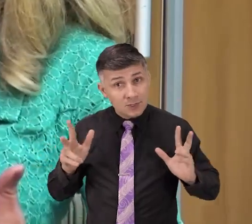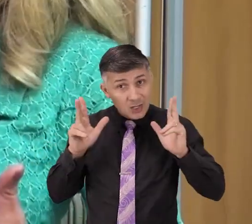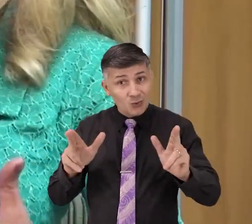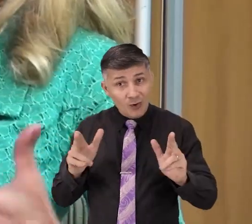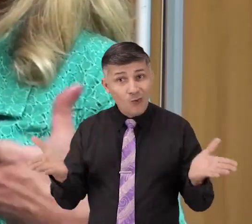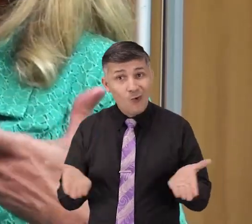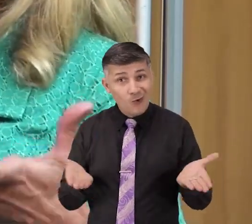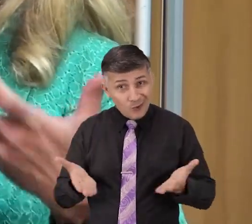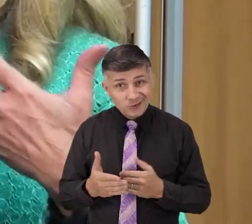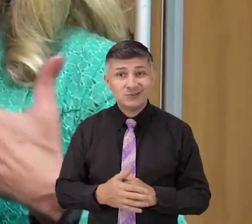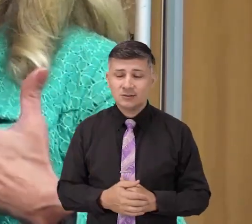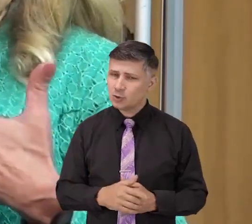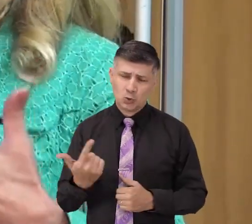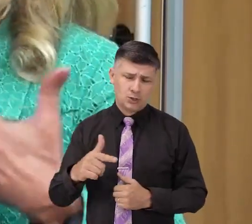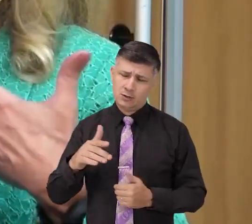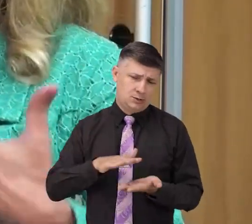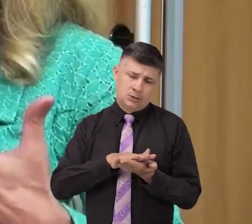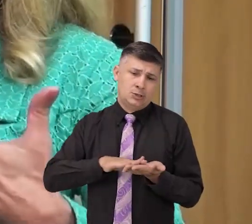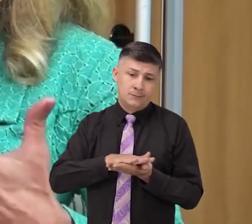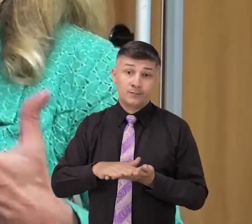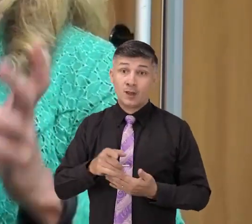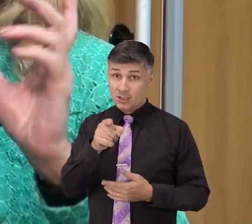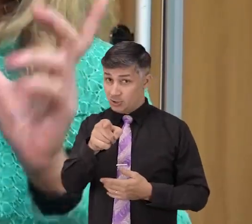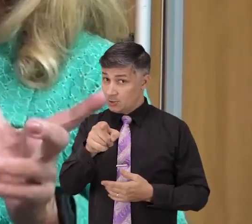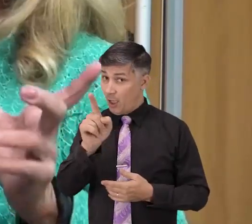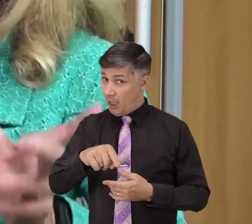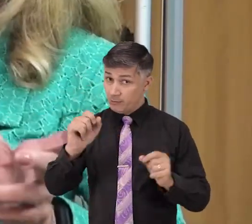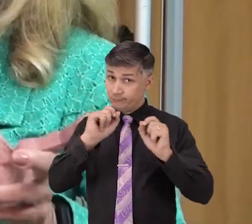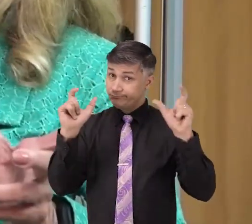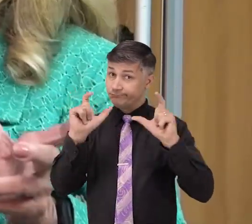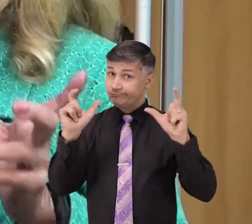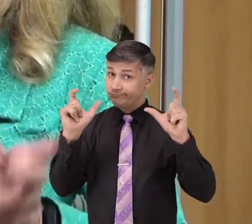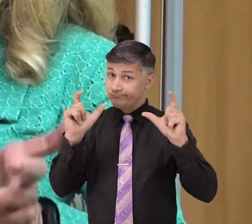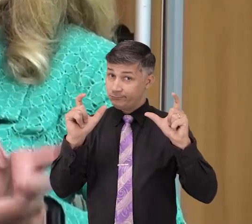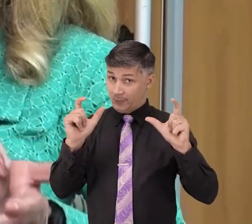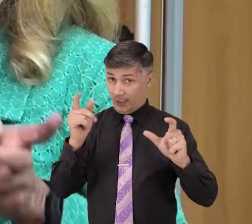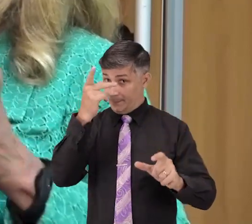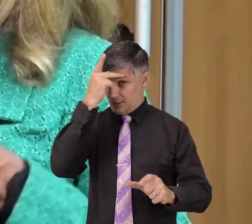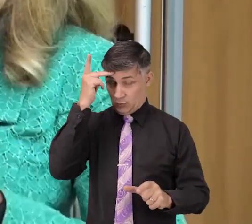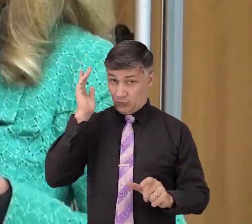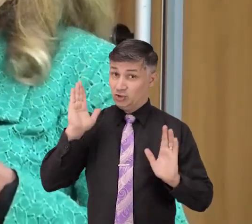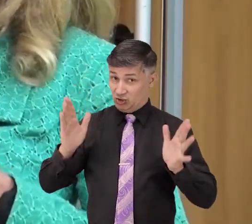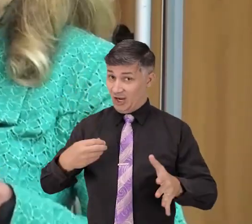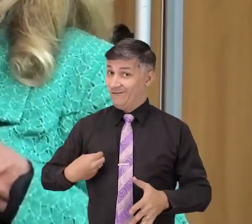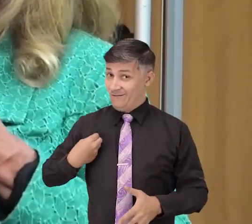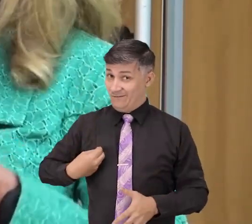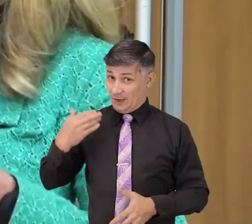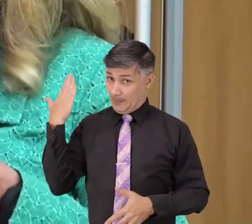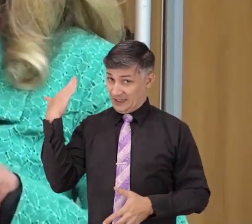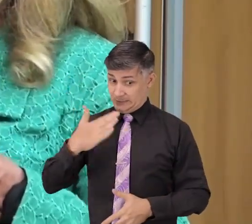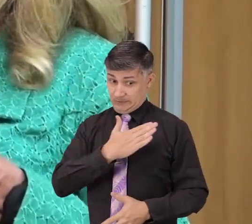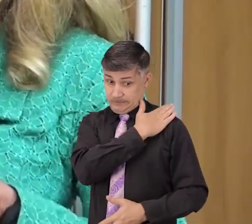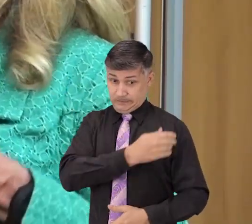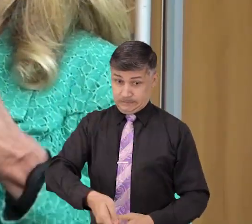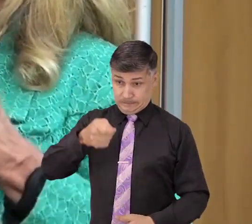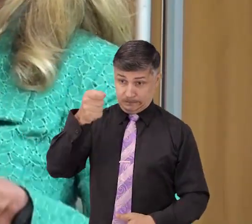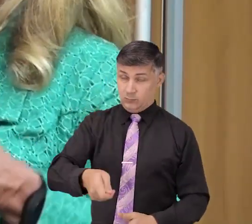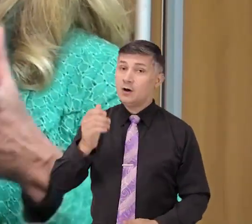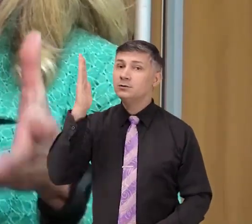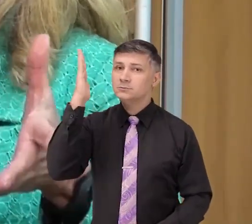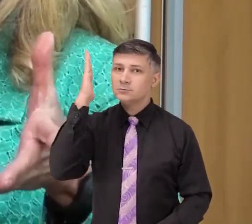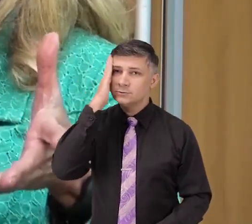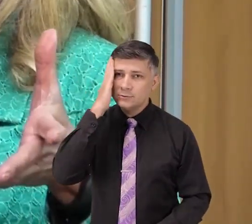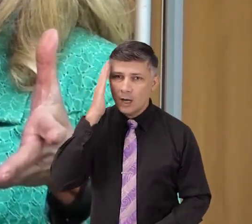liberdades como nós conhecemos hoje, não existiam, aliás, isso é um alerta, né? Quem viveu aquela época sabe, né, o que é que